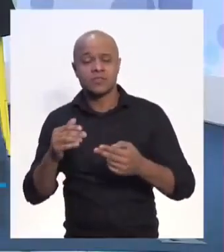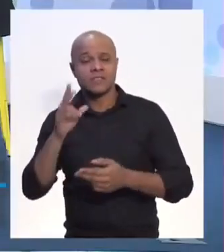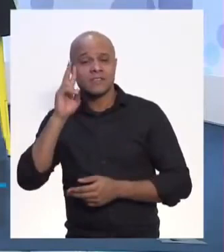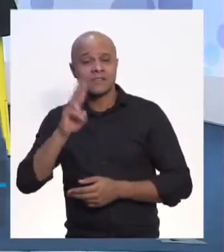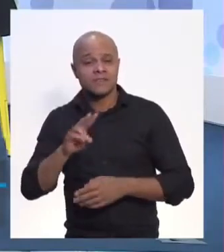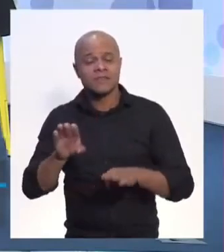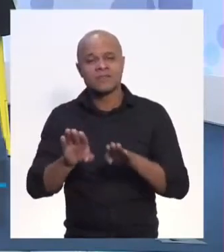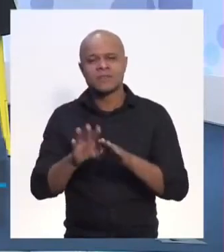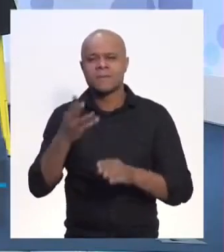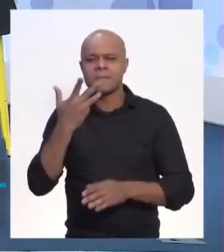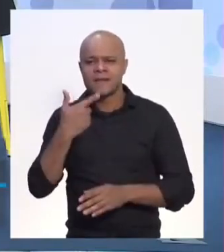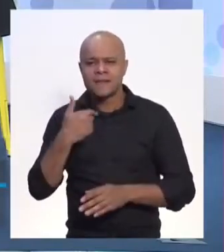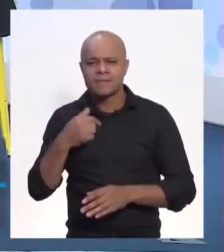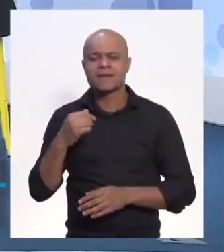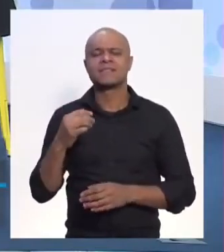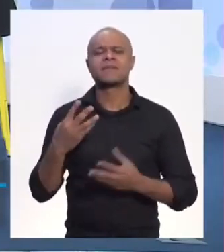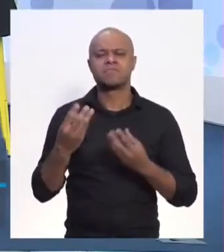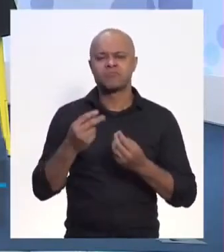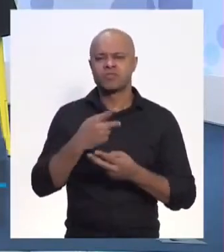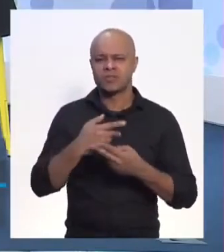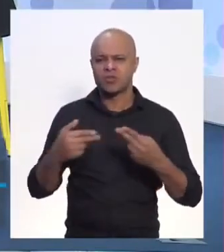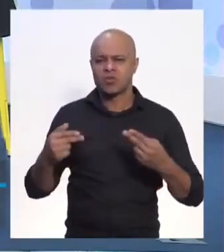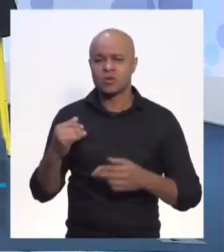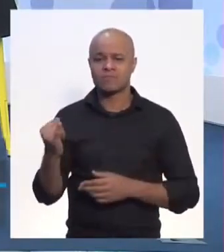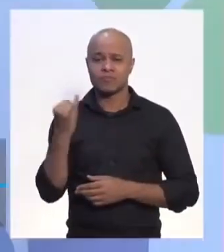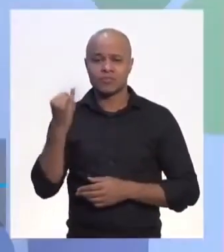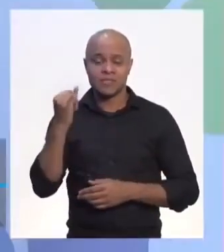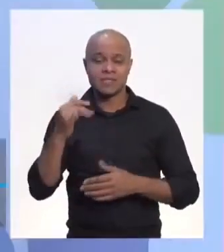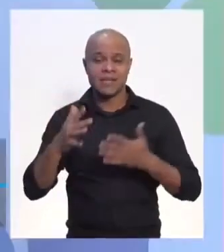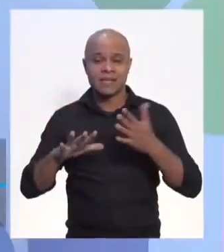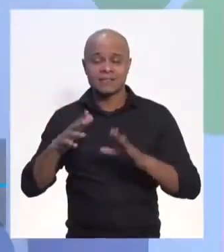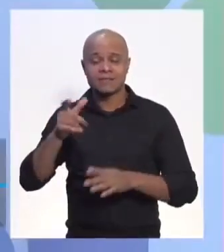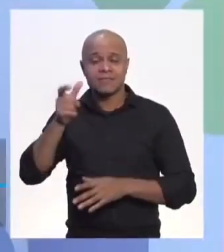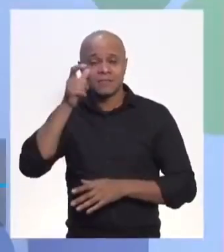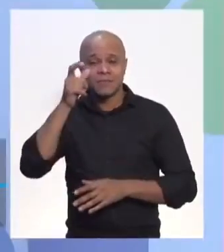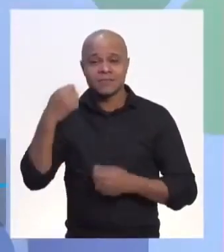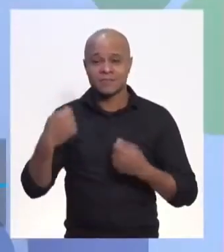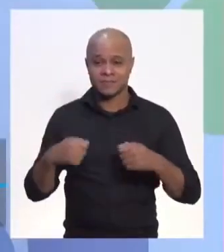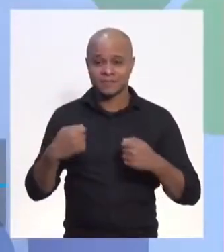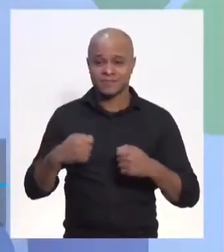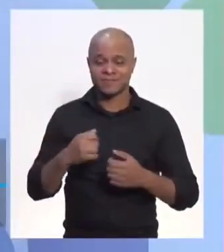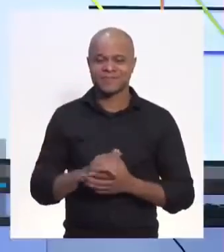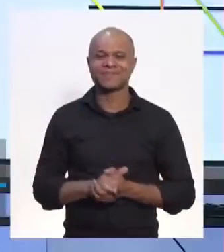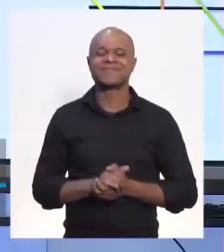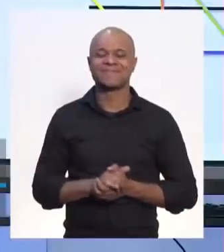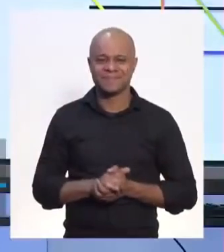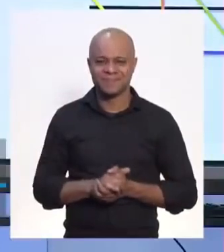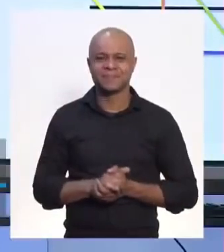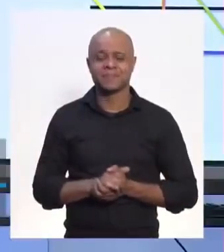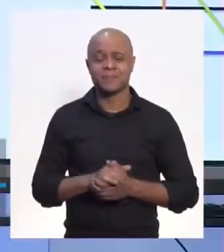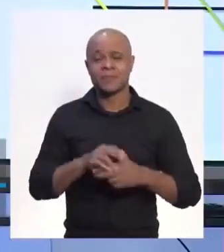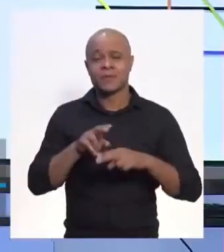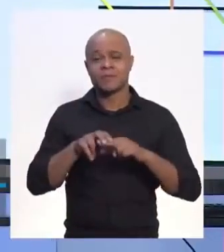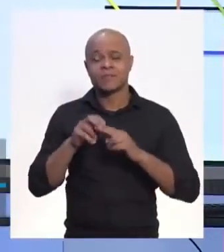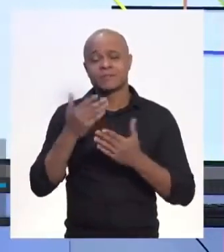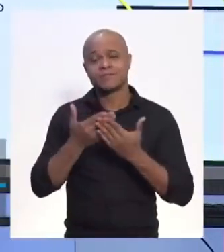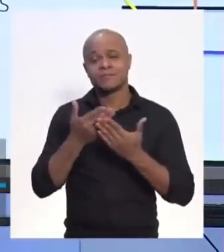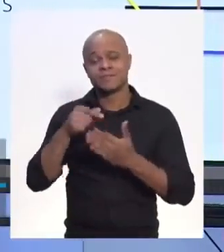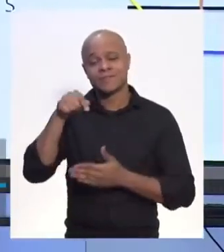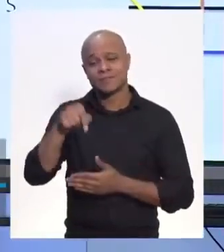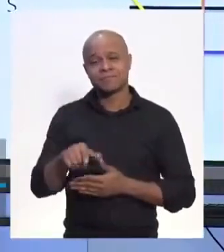é muita coisa, né? Tá? E são questões de observação, né? De observação mesmo, né? Por isso que a gente falou que a aula de hoje não é